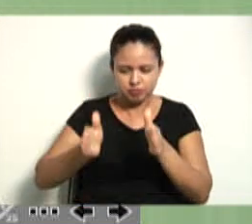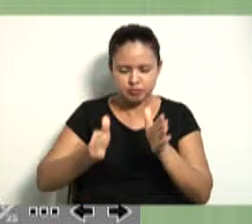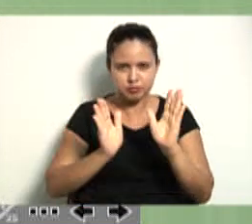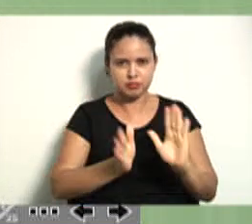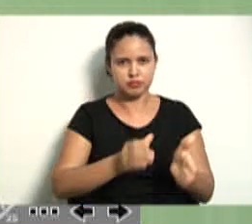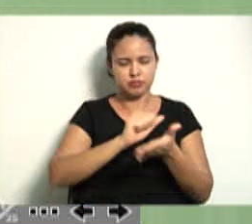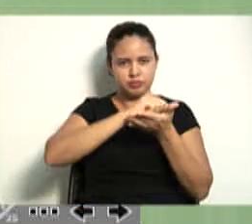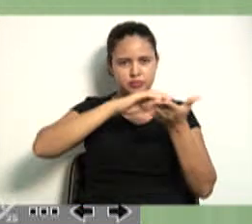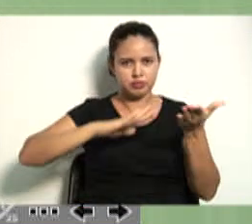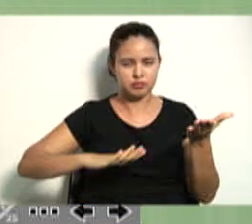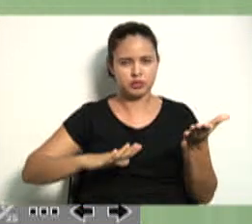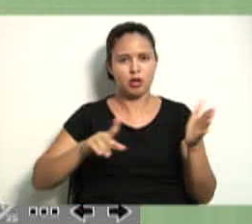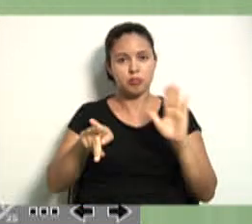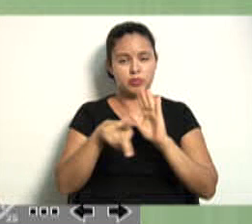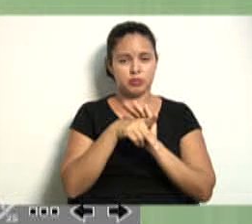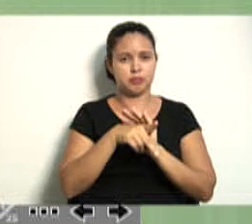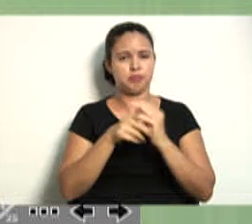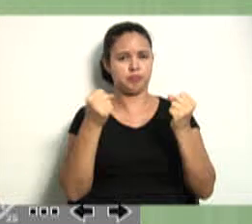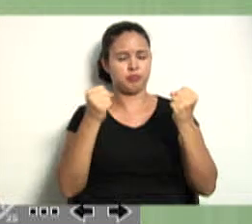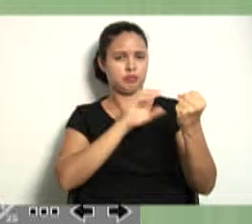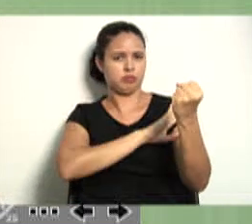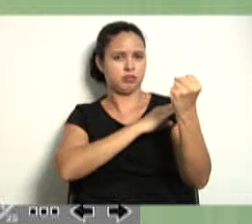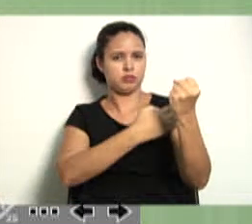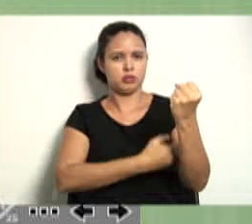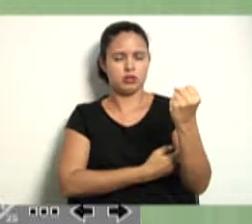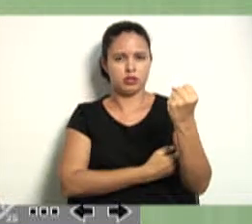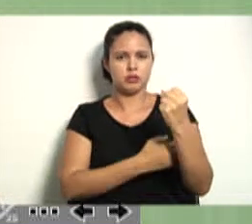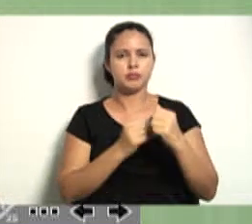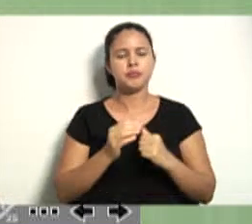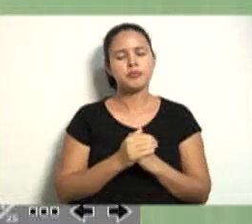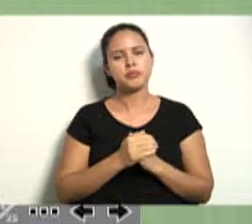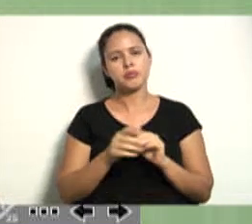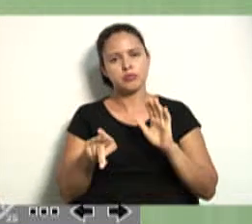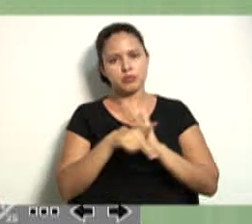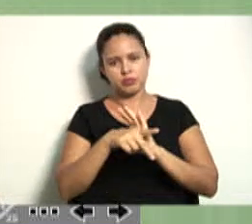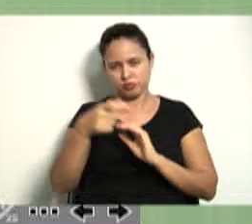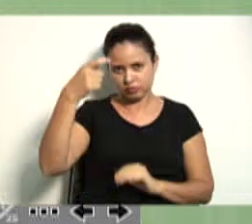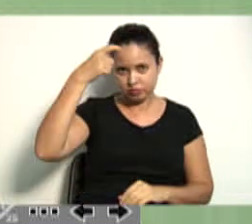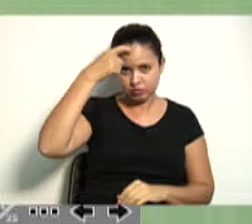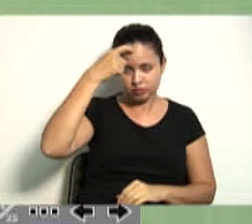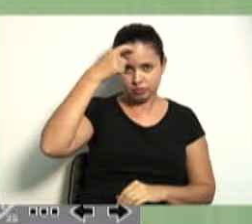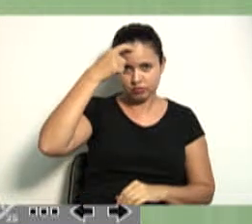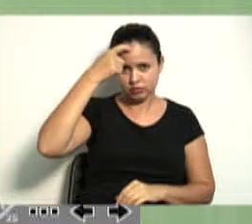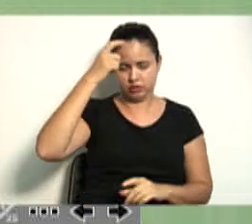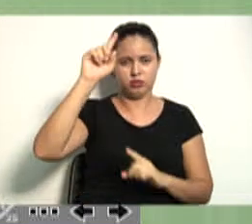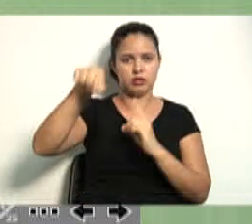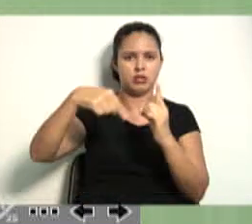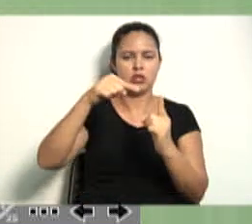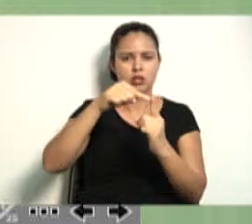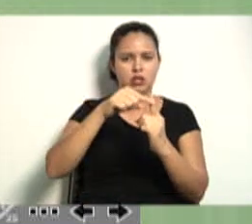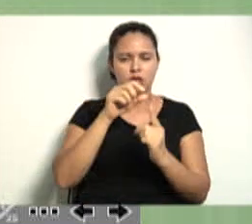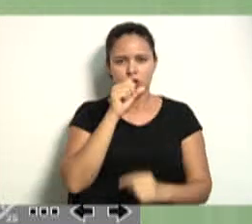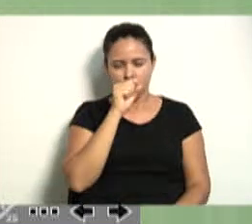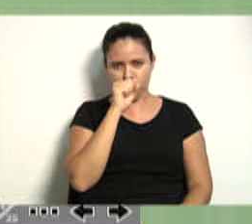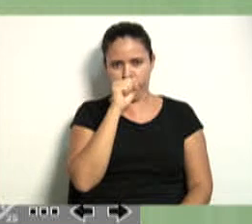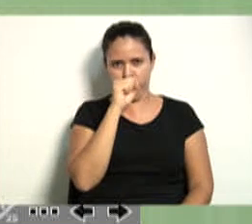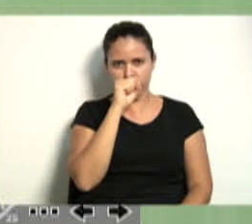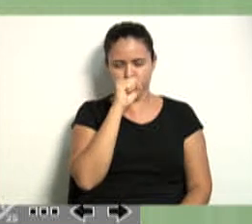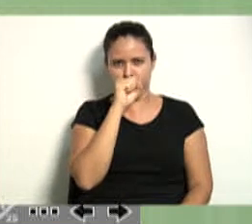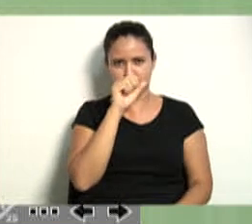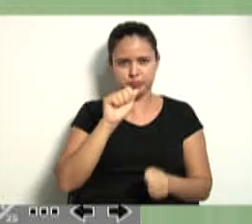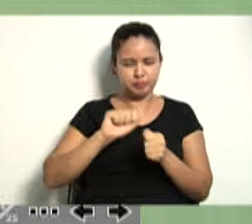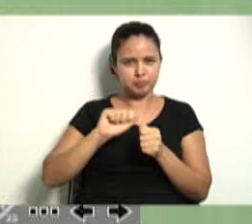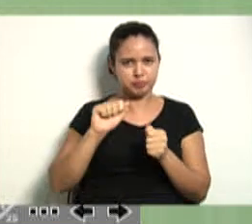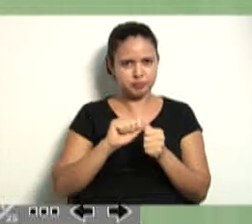o uso da força física, mecânica ou intelectual para cumprir um fim. Produzir coisas,